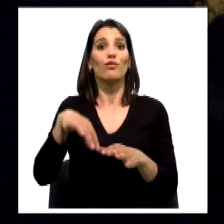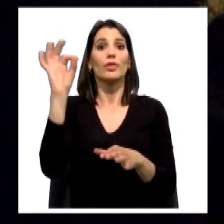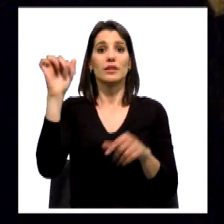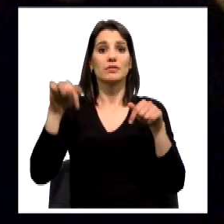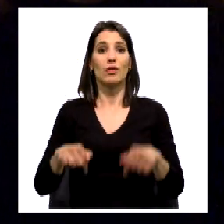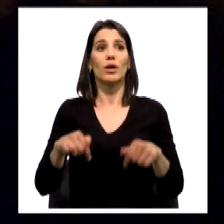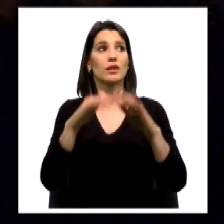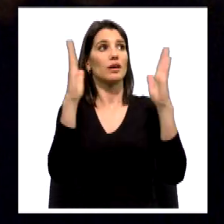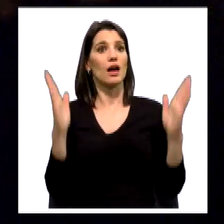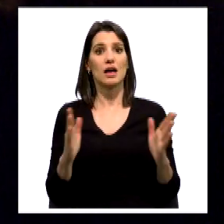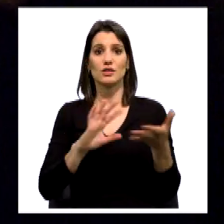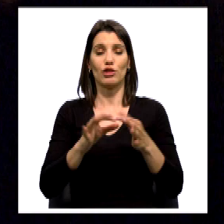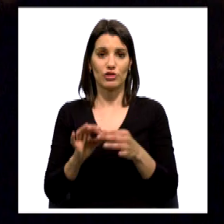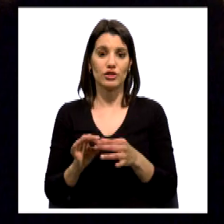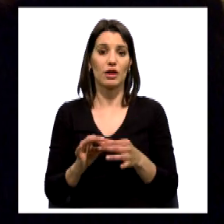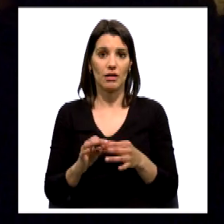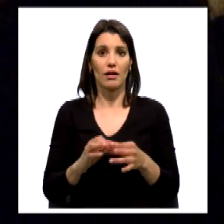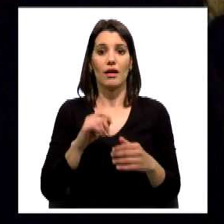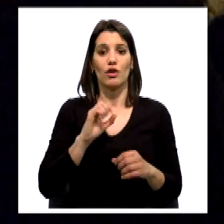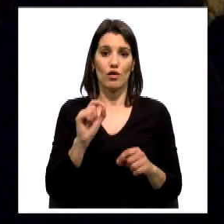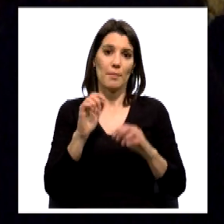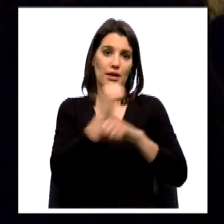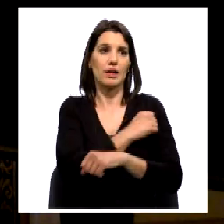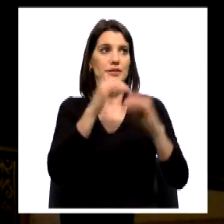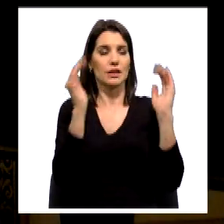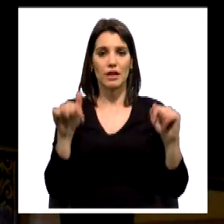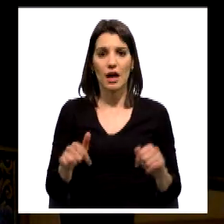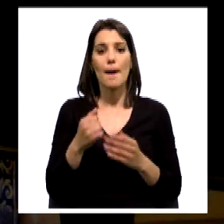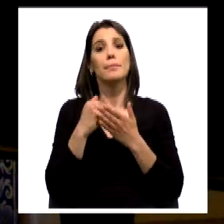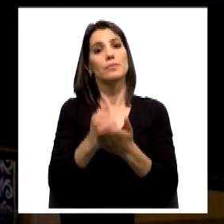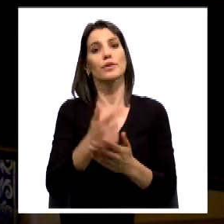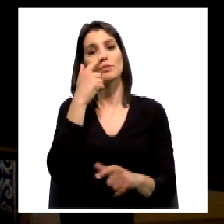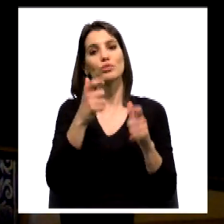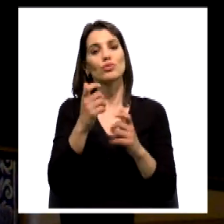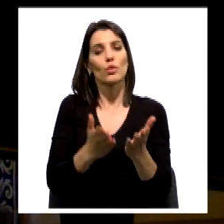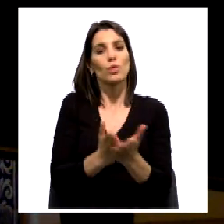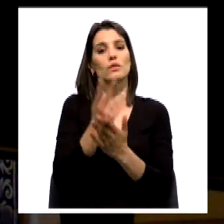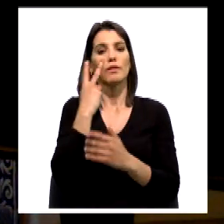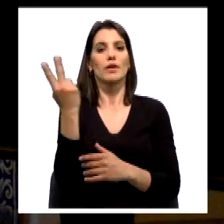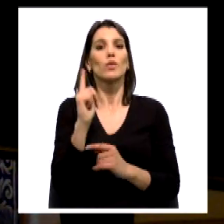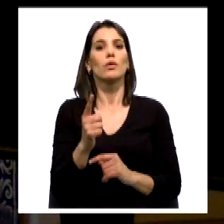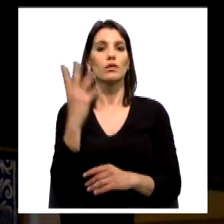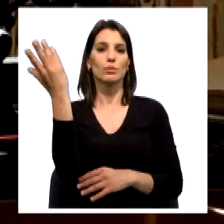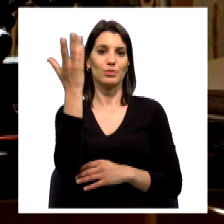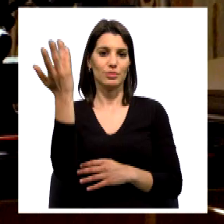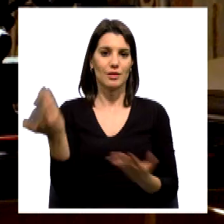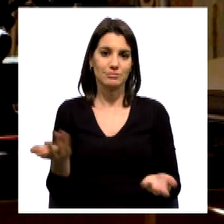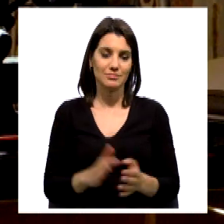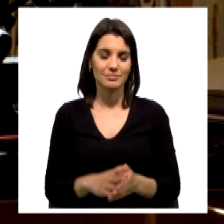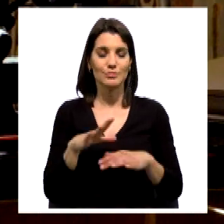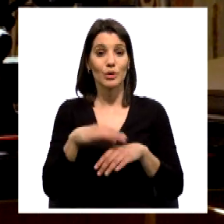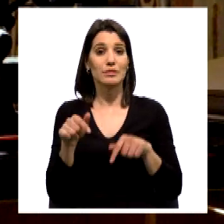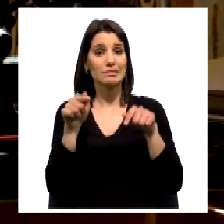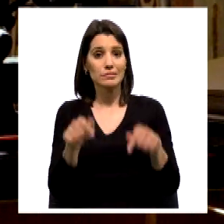que a lógica da Fundação das Casas de Fronteira e Alorna é apoiar aqueles que mantêm viva a